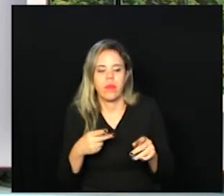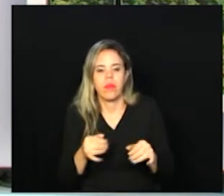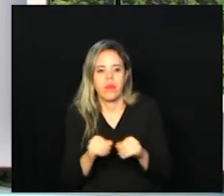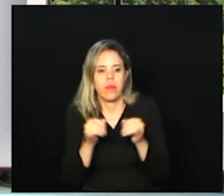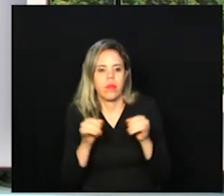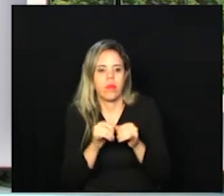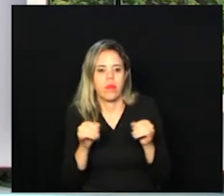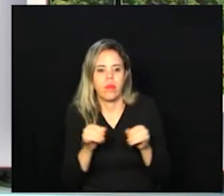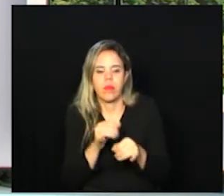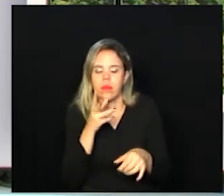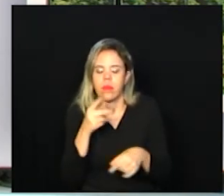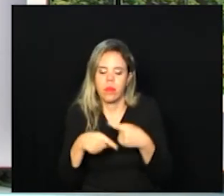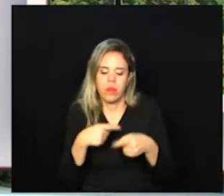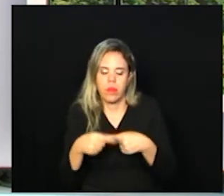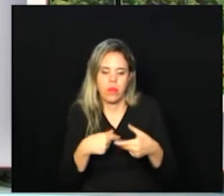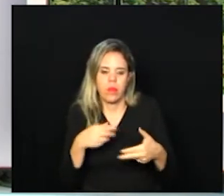correndo